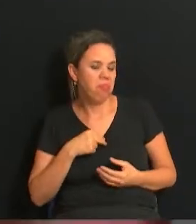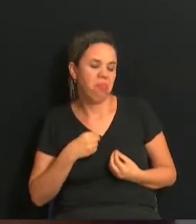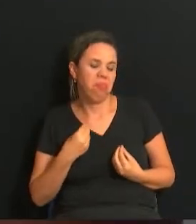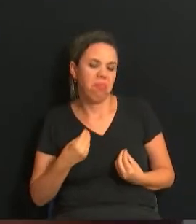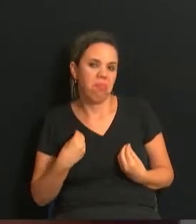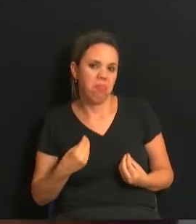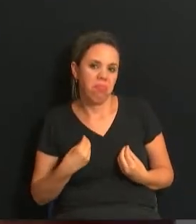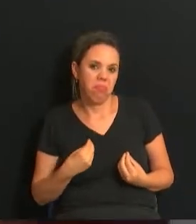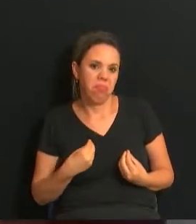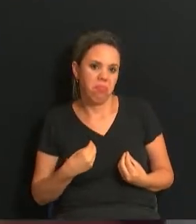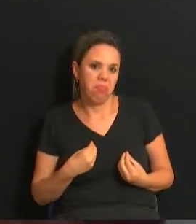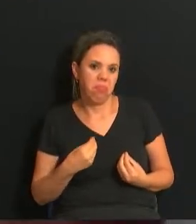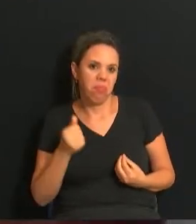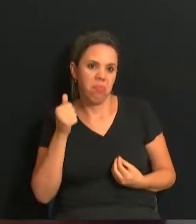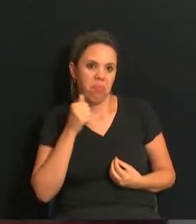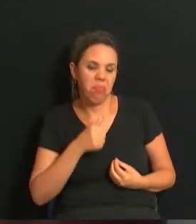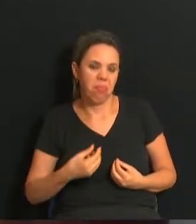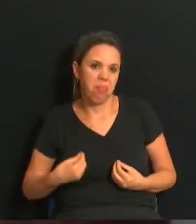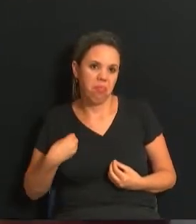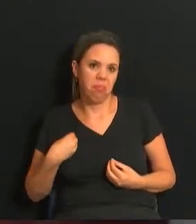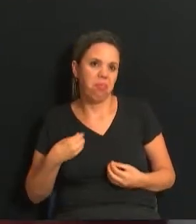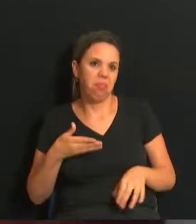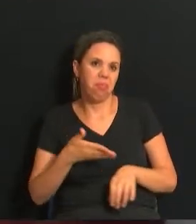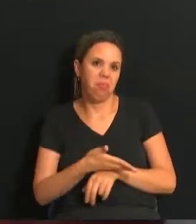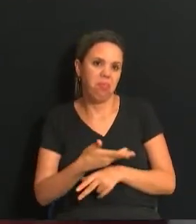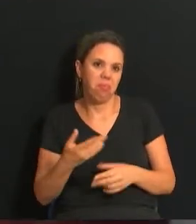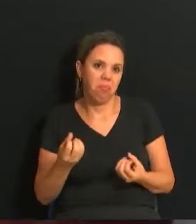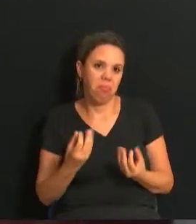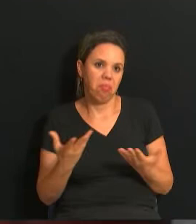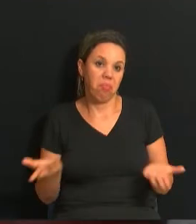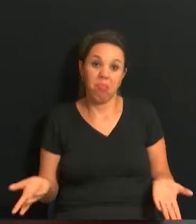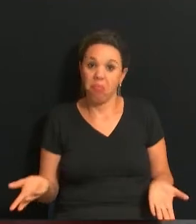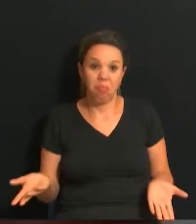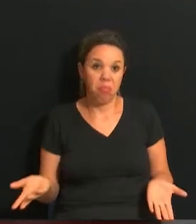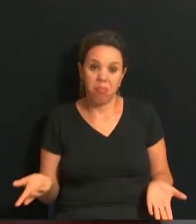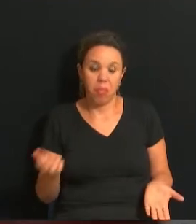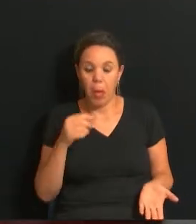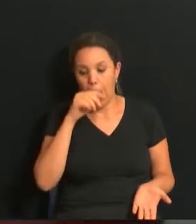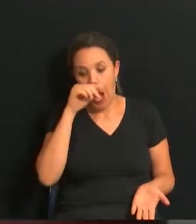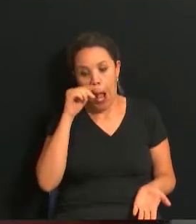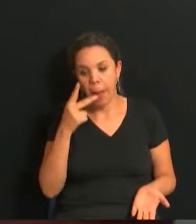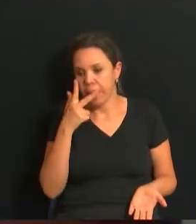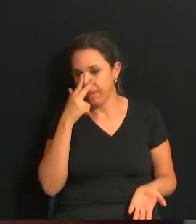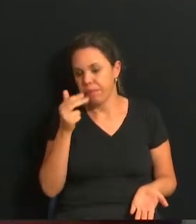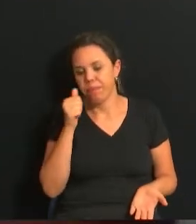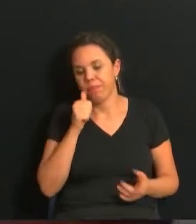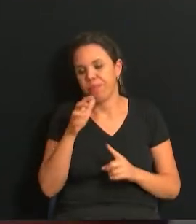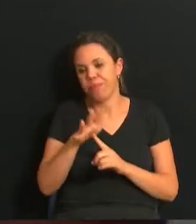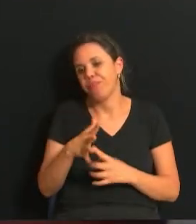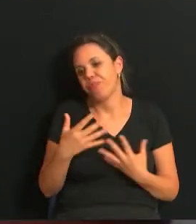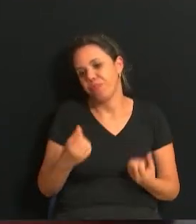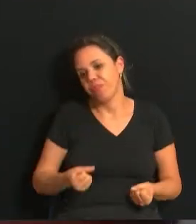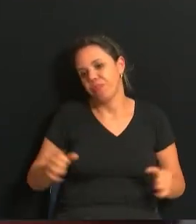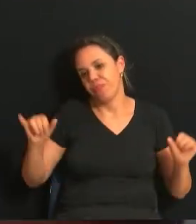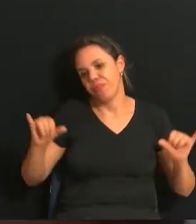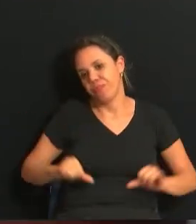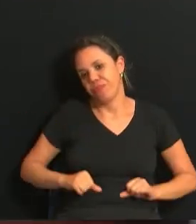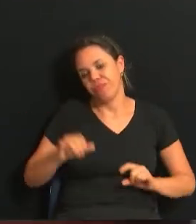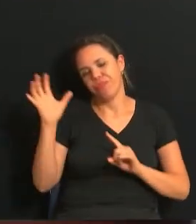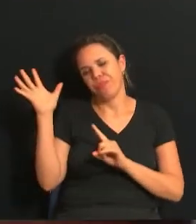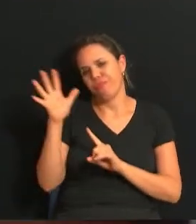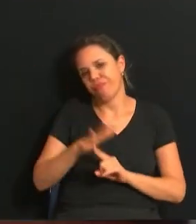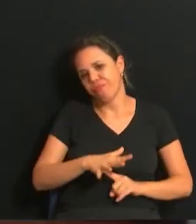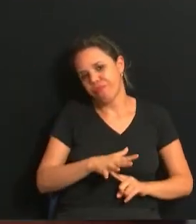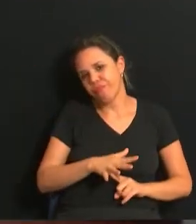muita condição de acesso à informação, e ela estava submetida numa situação ali